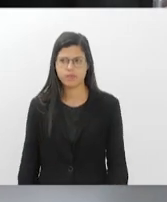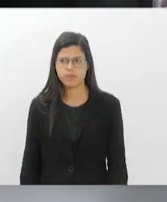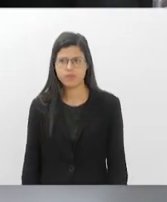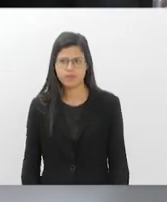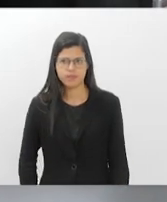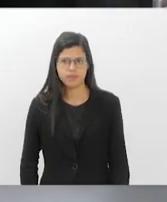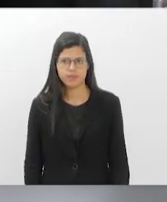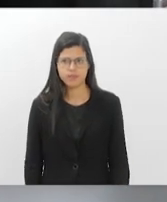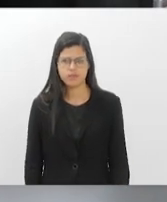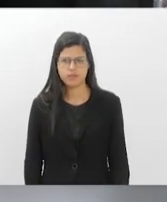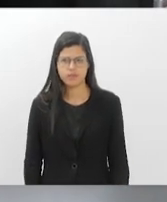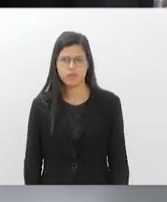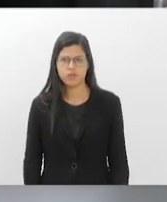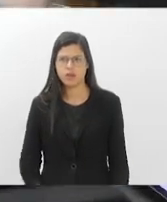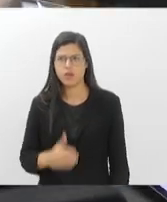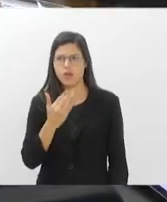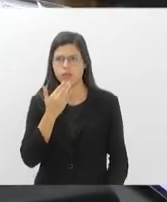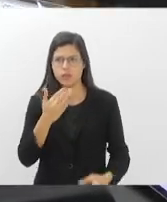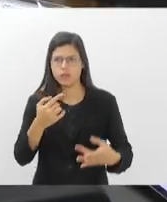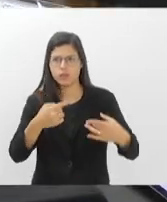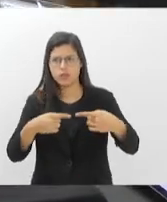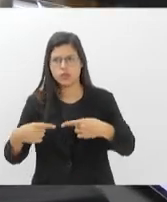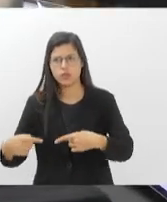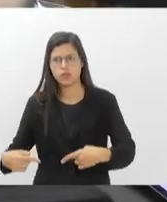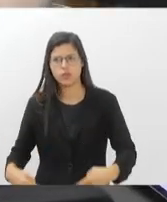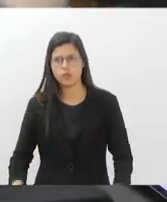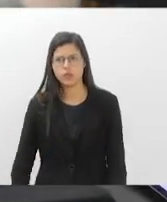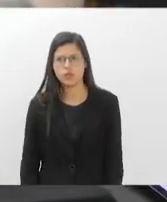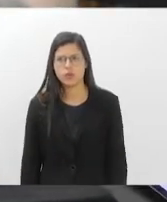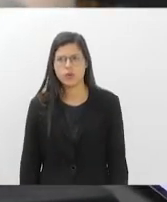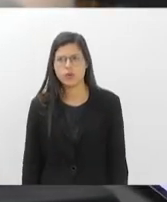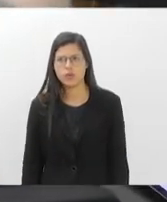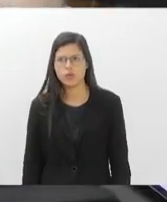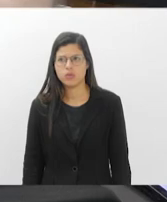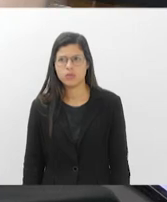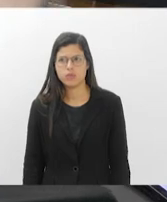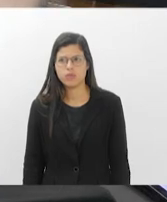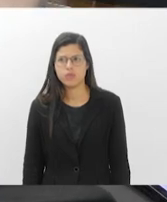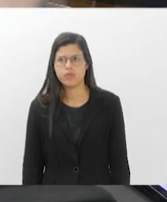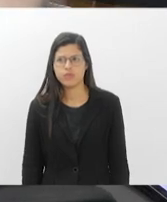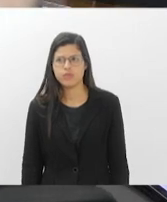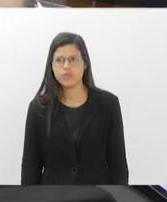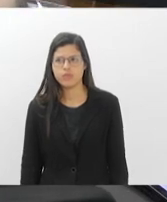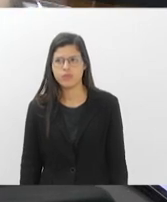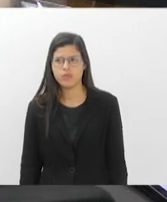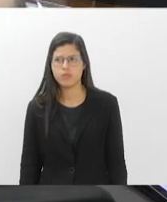Presidente, eu pedi para discutir porque